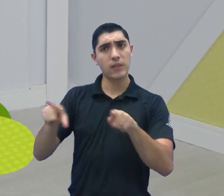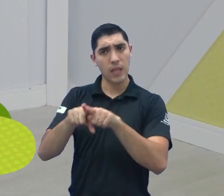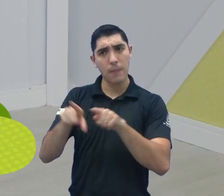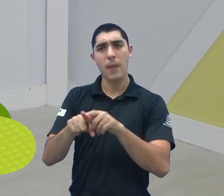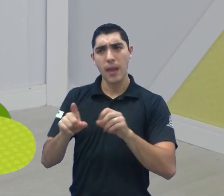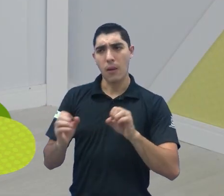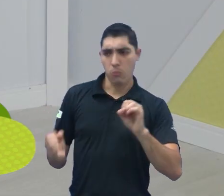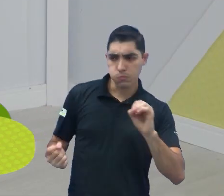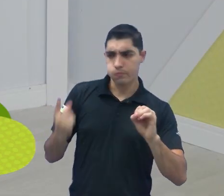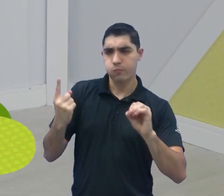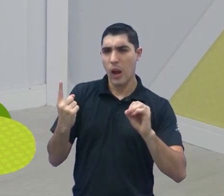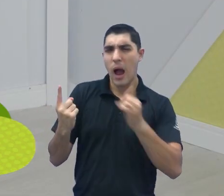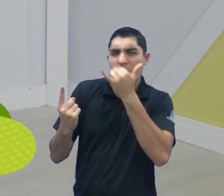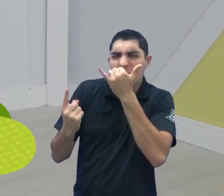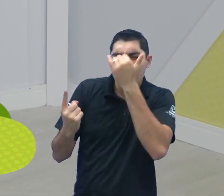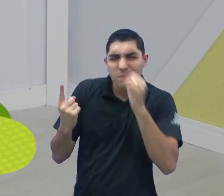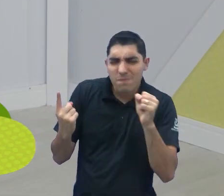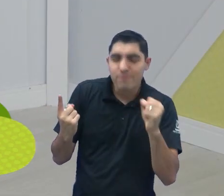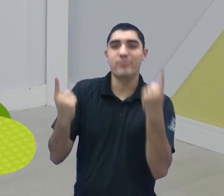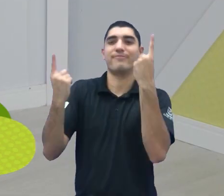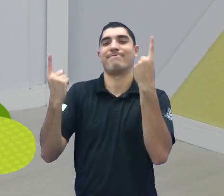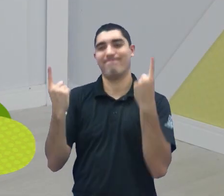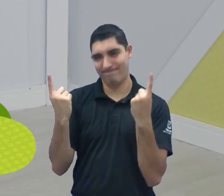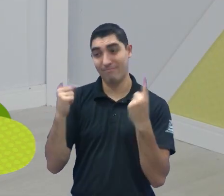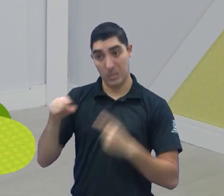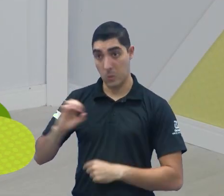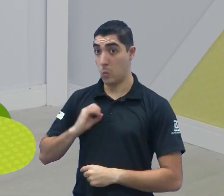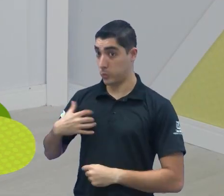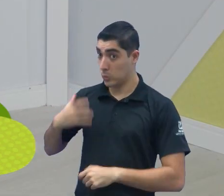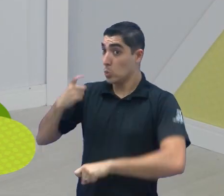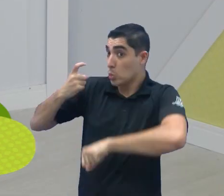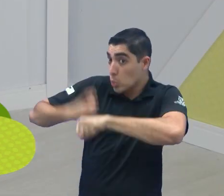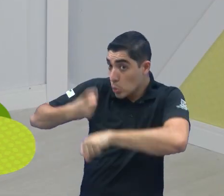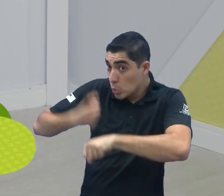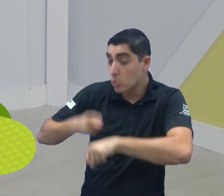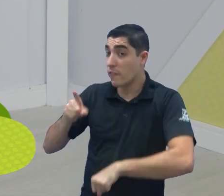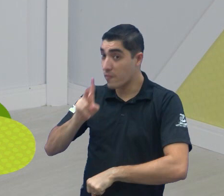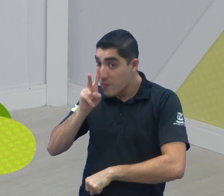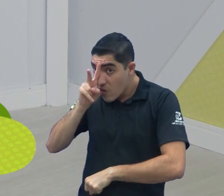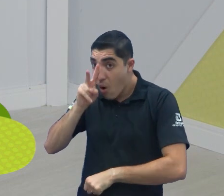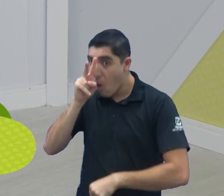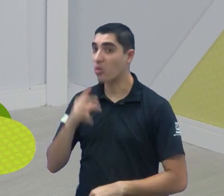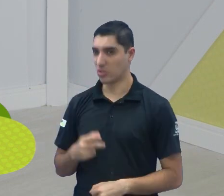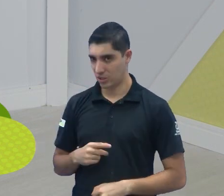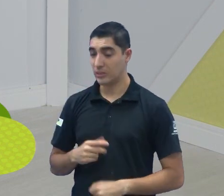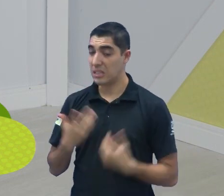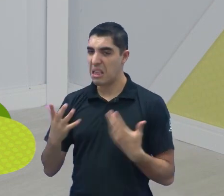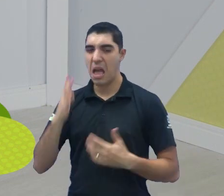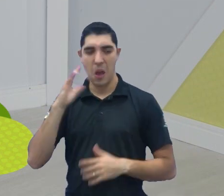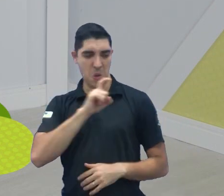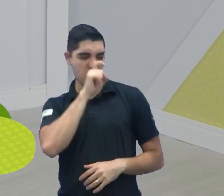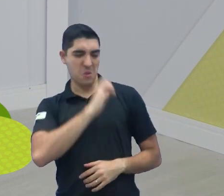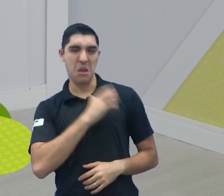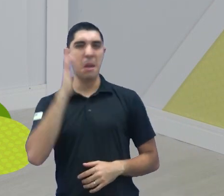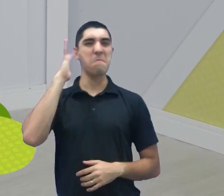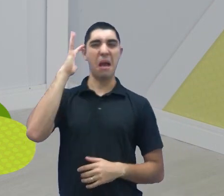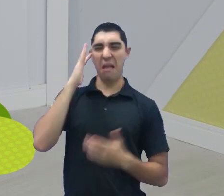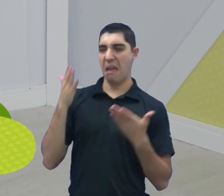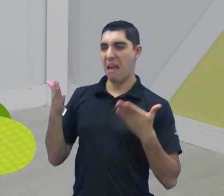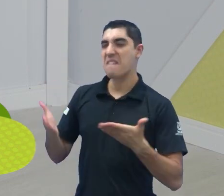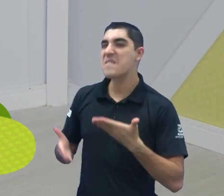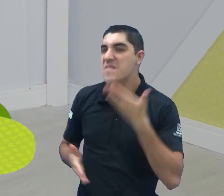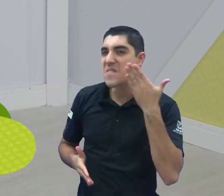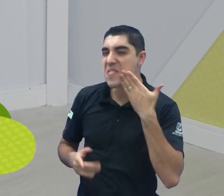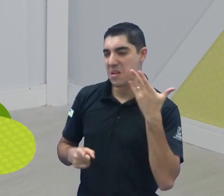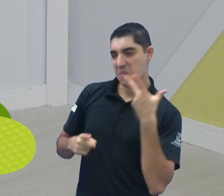finalzinho. Eu acho que foi isso, mas os 2 últimos com certeza, ou seja, não é um time qualquer, é um time para ficar esperto. E para a gente fechar, para depois a gente